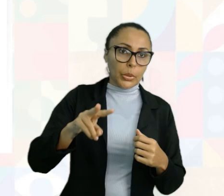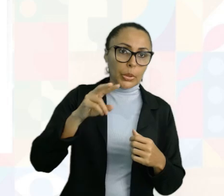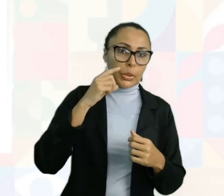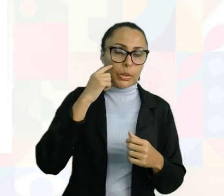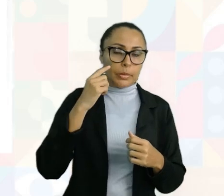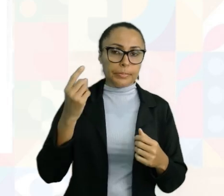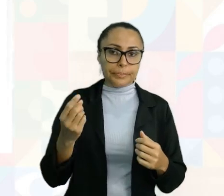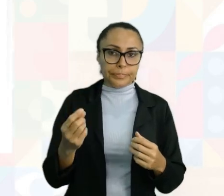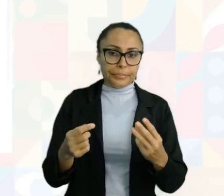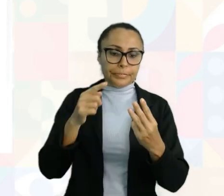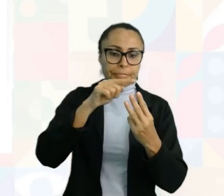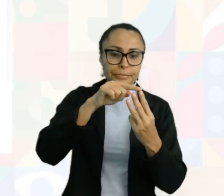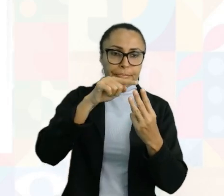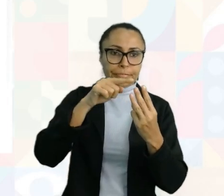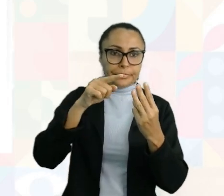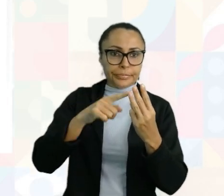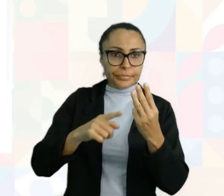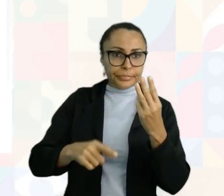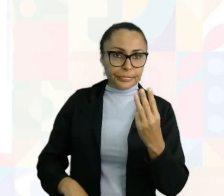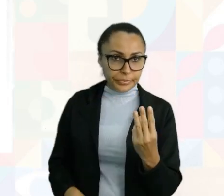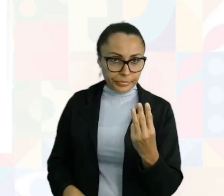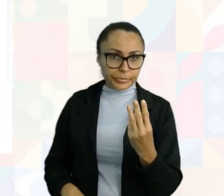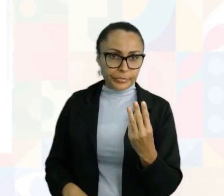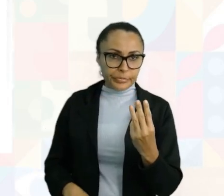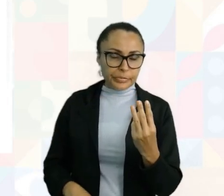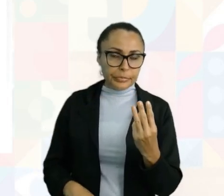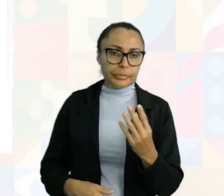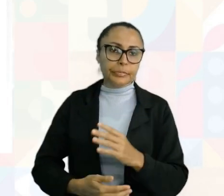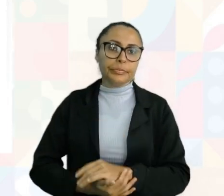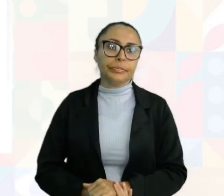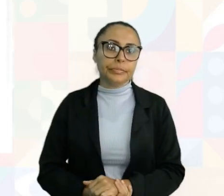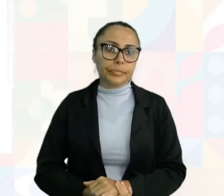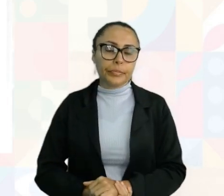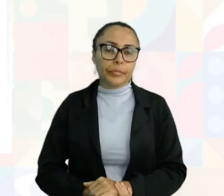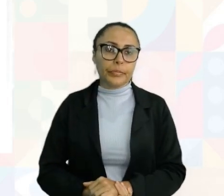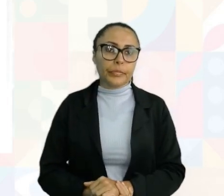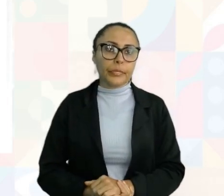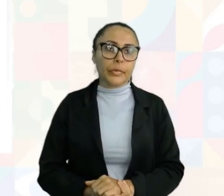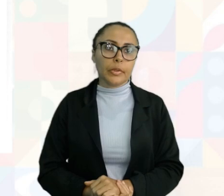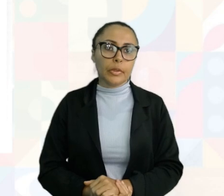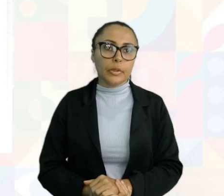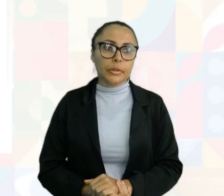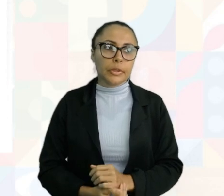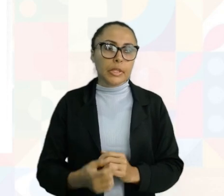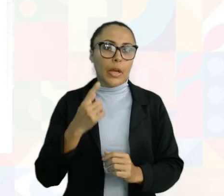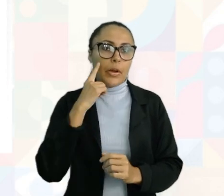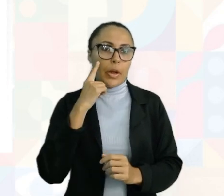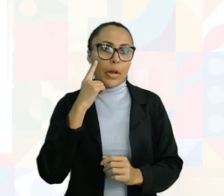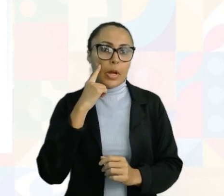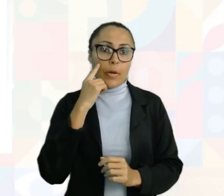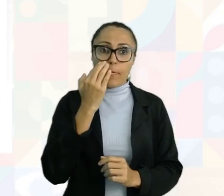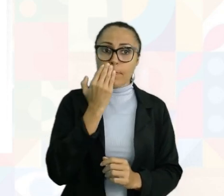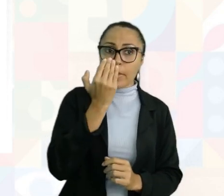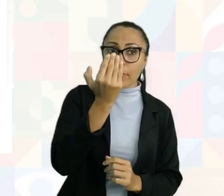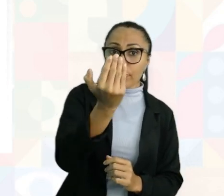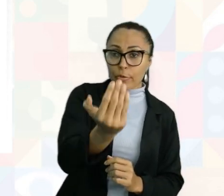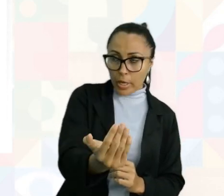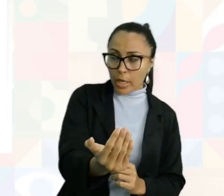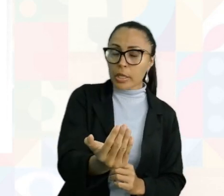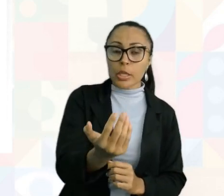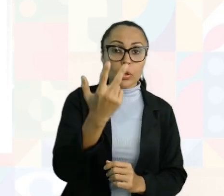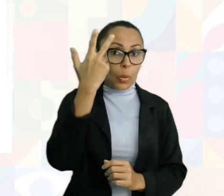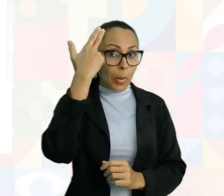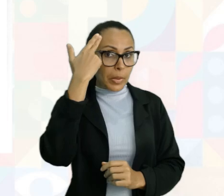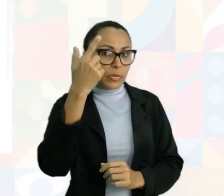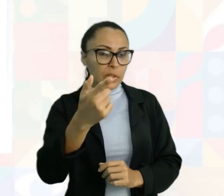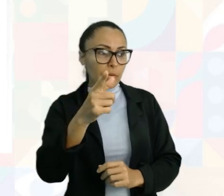3 lados, né? Acima, esquerda e frontal, né? E a frontal, né? Geralmente você vai